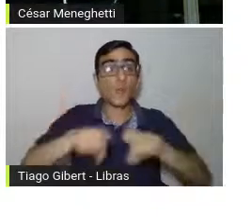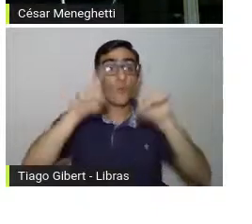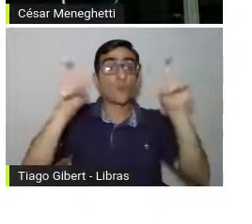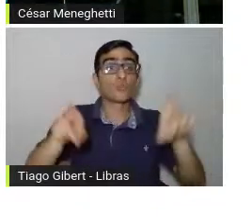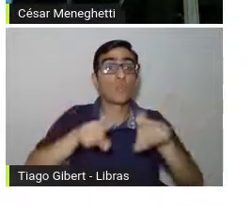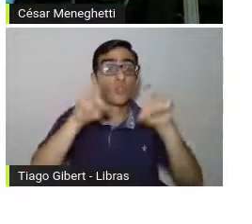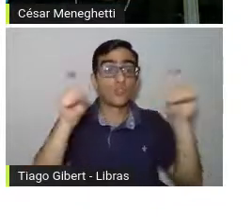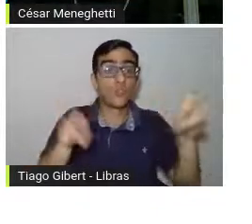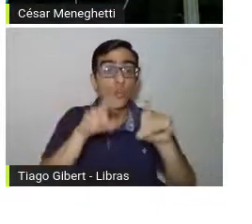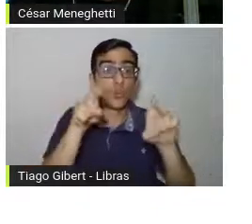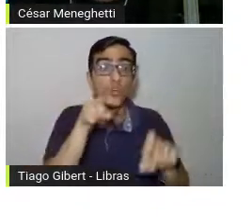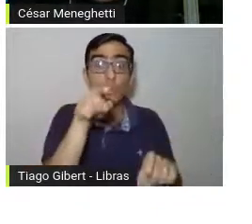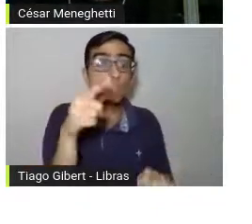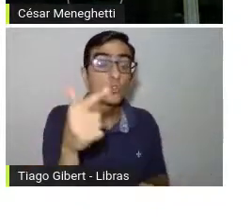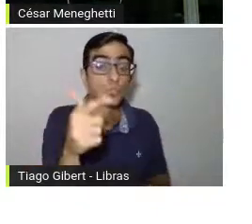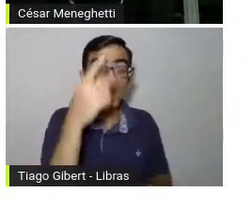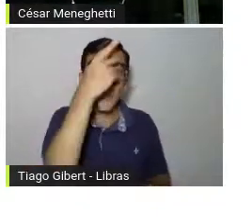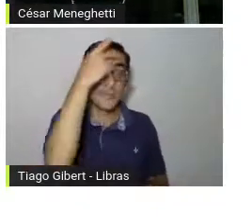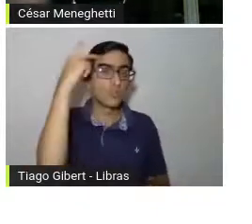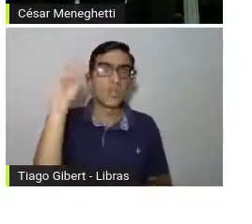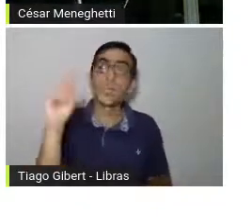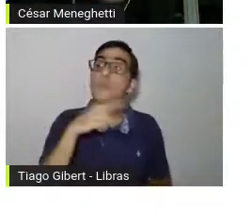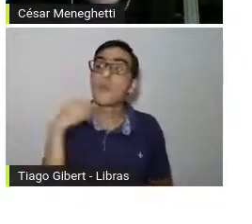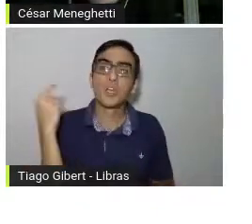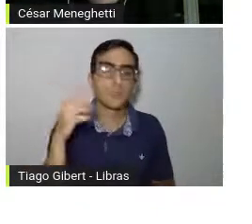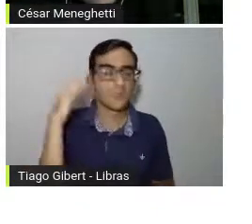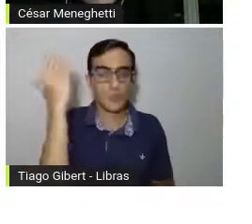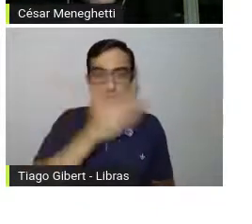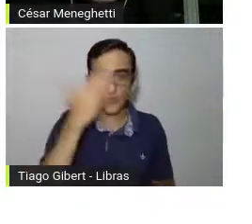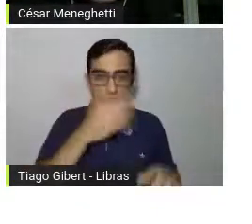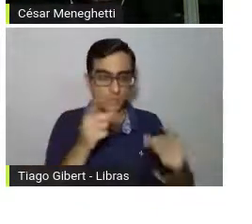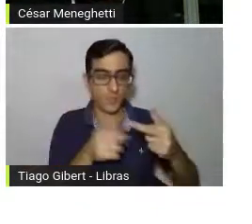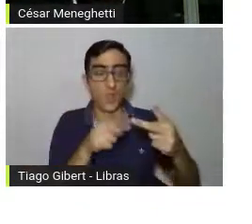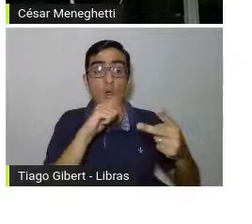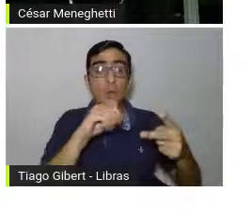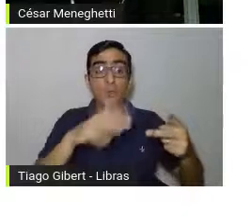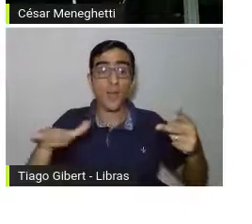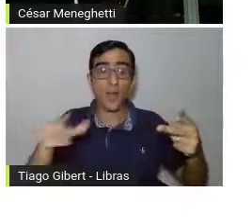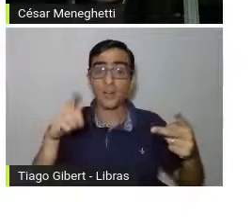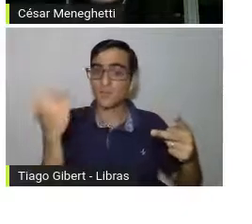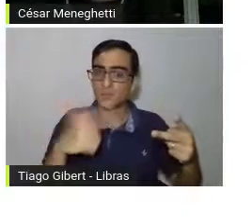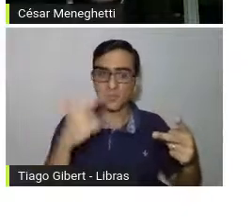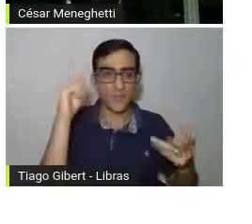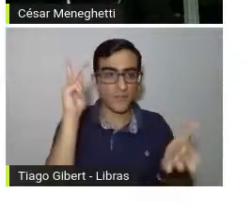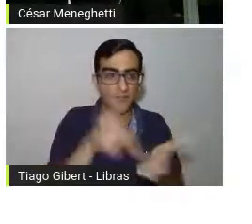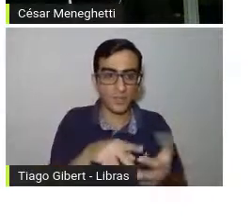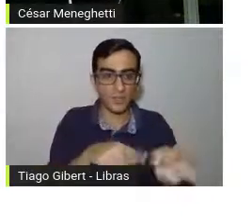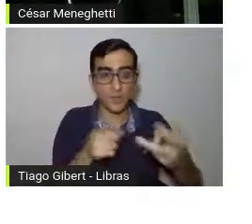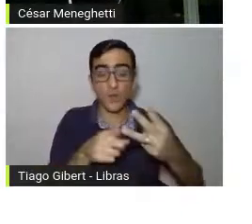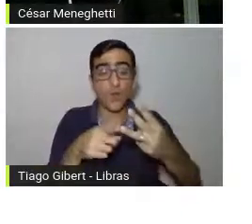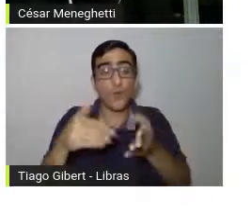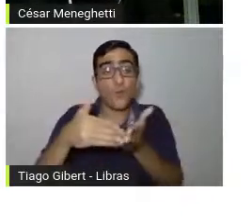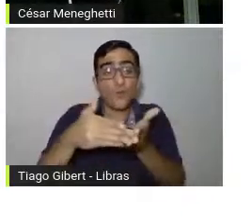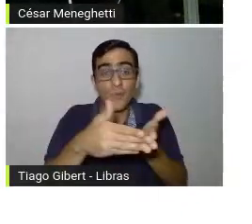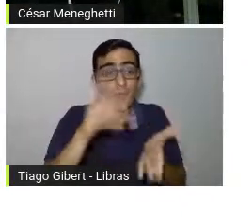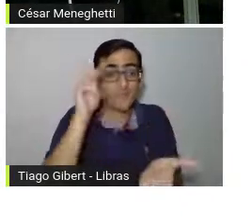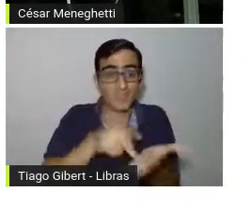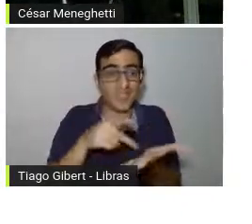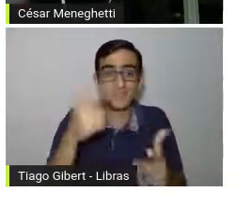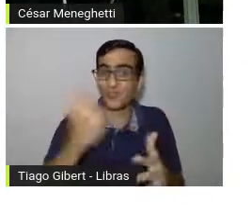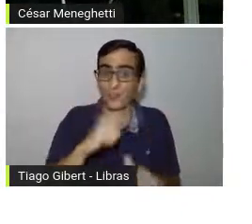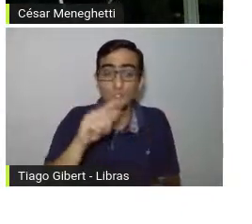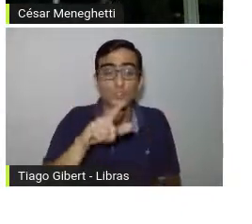Então, por exemplo, a gente não vê as pessoas que morrem, a gente não vê um verdadeiro mar e a gente não vê um verdadeiro barco. Então, é só